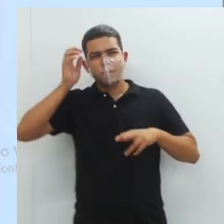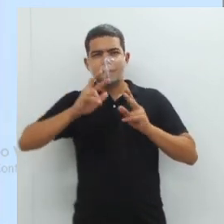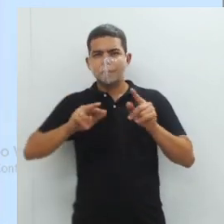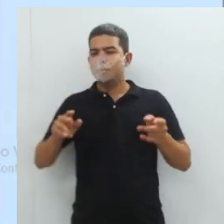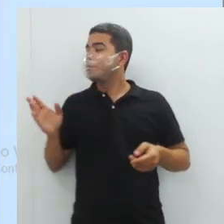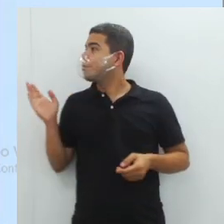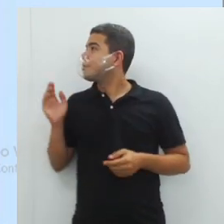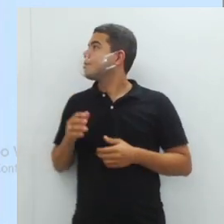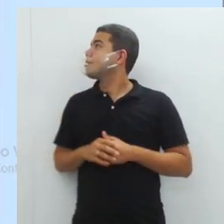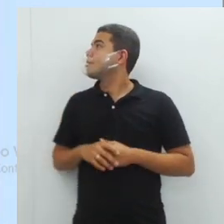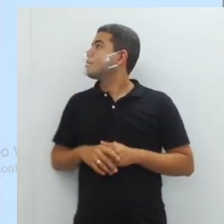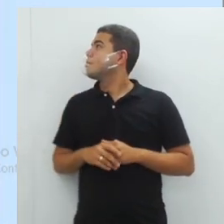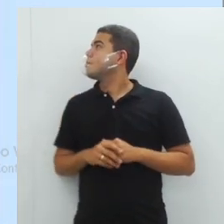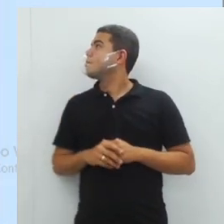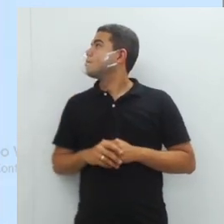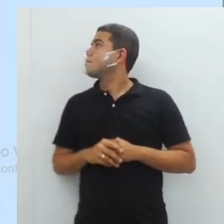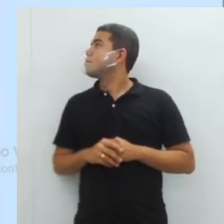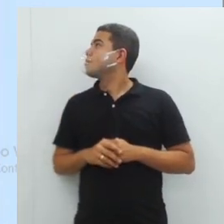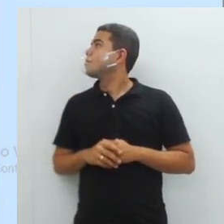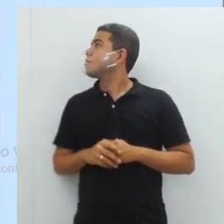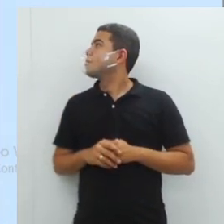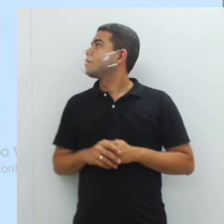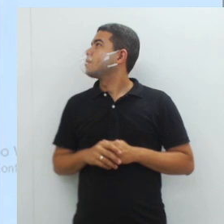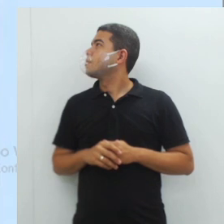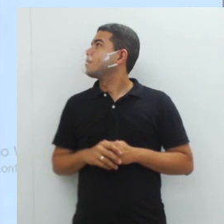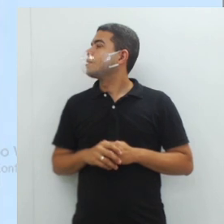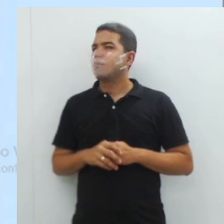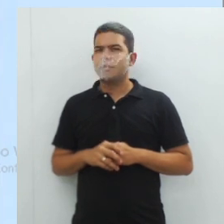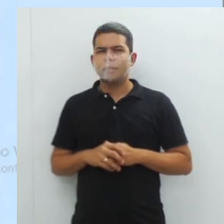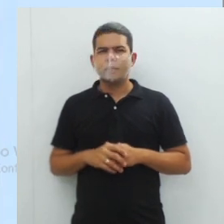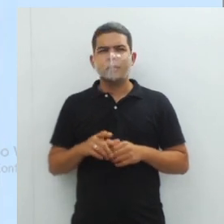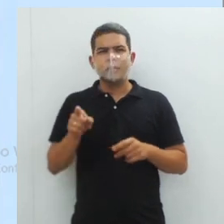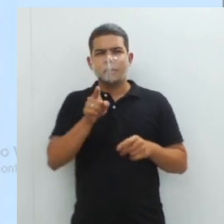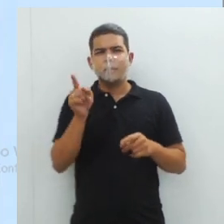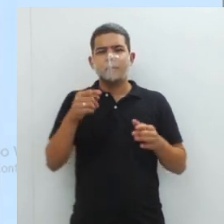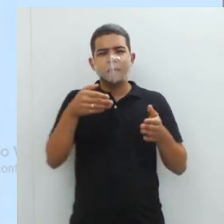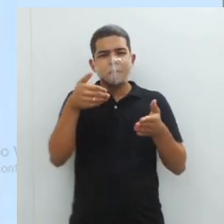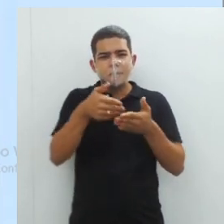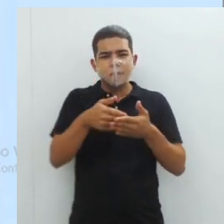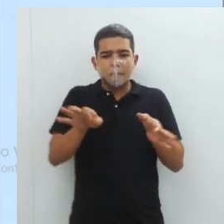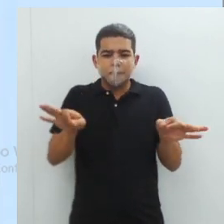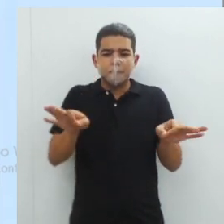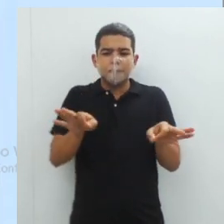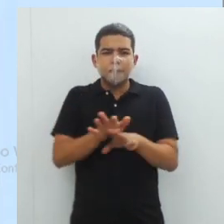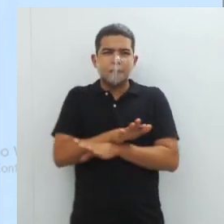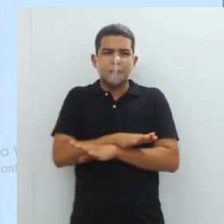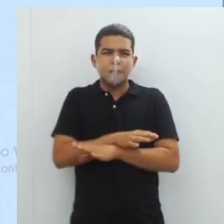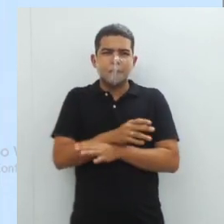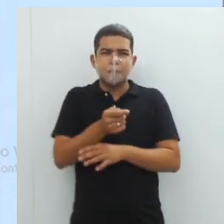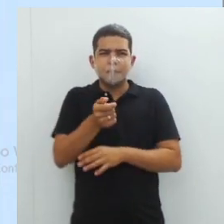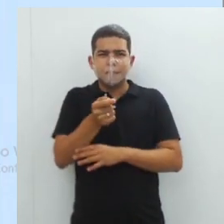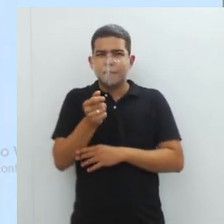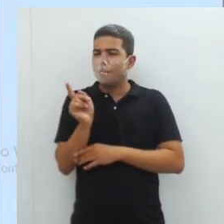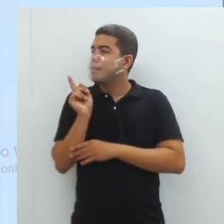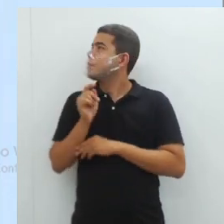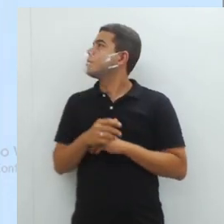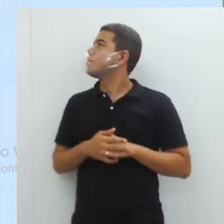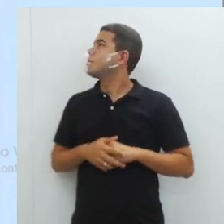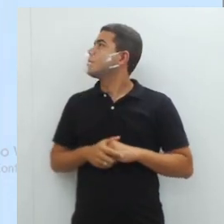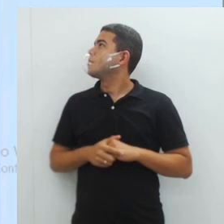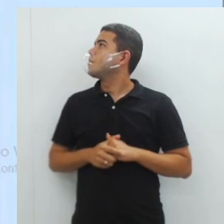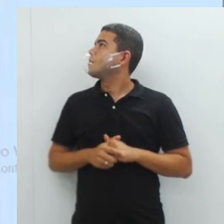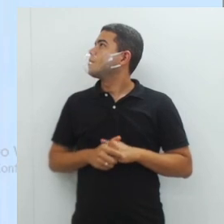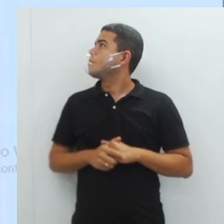o guigó da Caatinga e alguns animais em estado de extinção. A onça parda e a famosa onça pintada, que é o contrário do que se pensa que